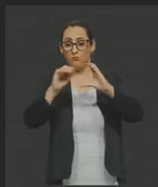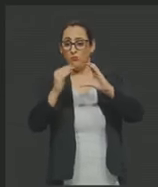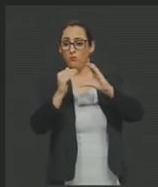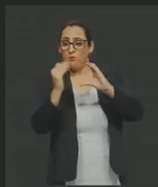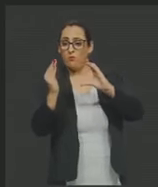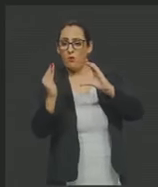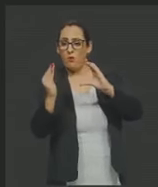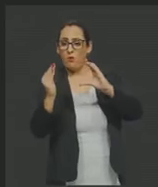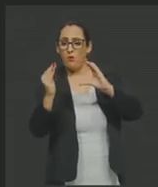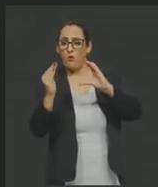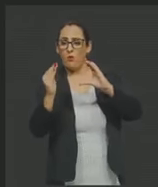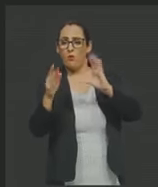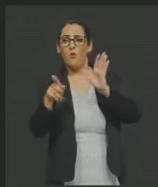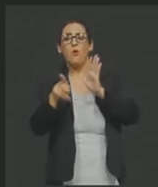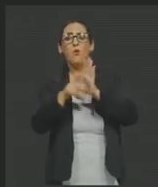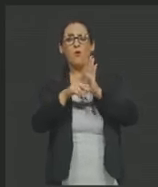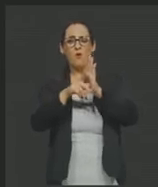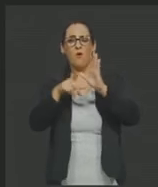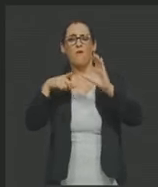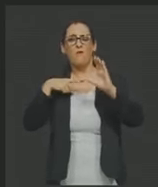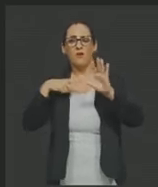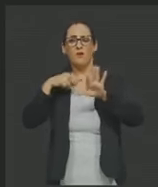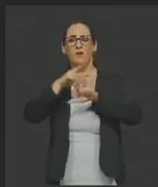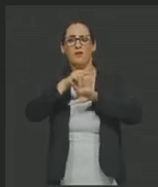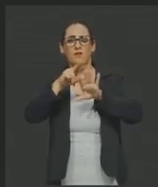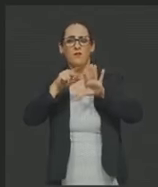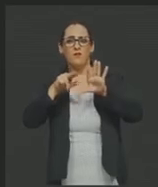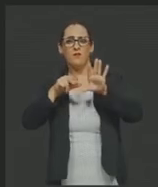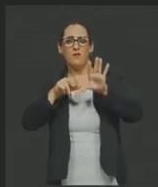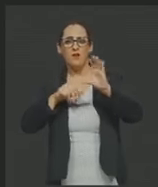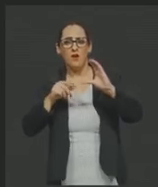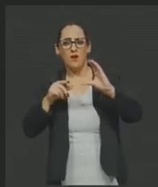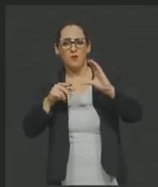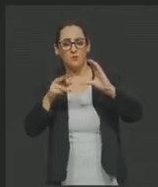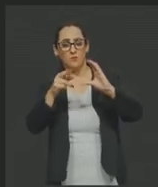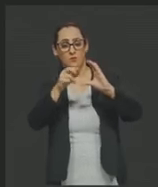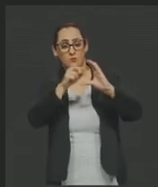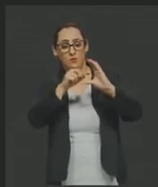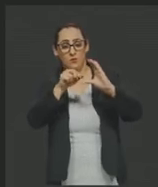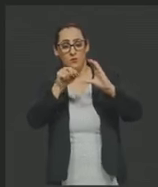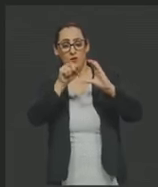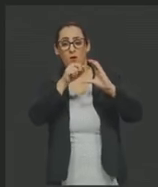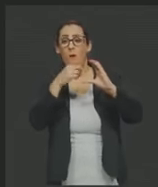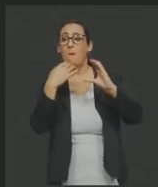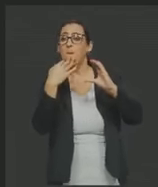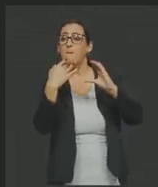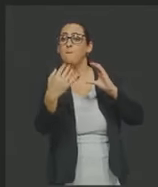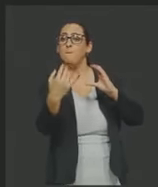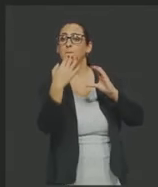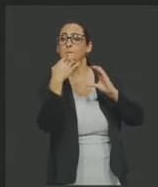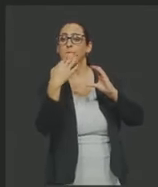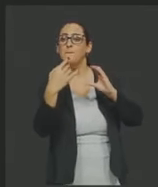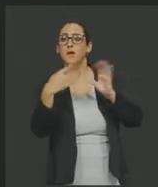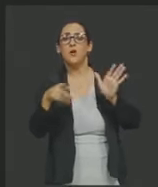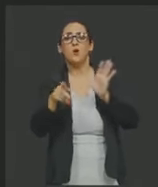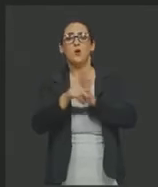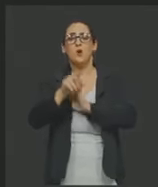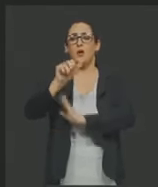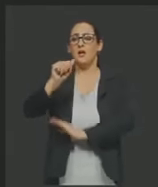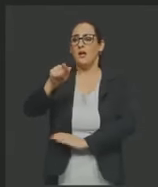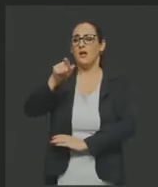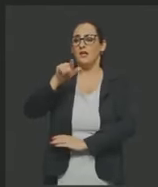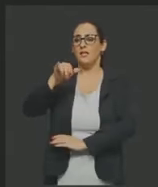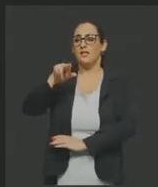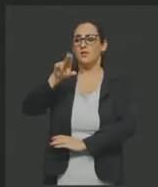corpos celulares dos neurônios, e a substância branca, que tem mais o filamento, que são os axônios,